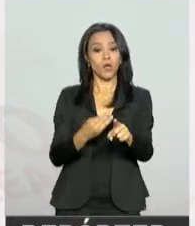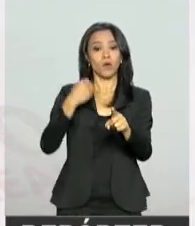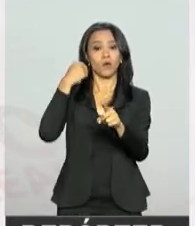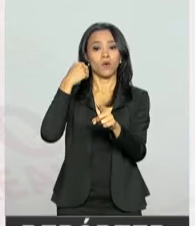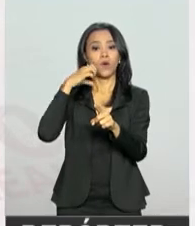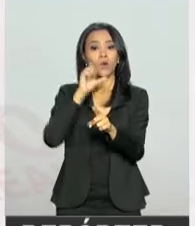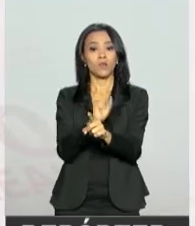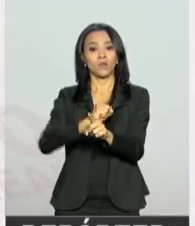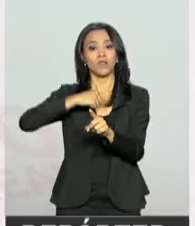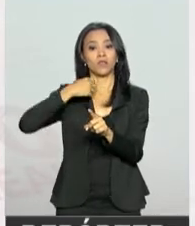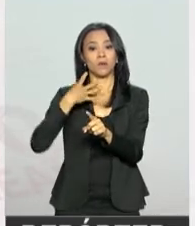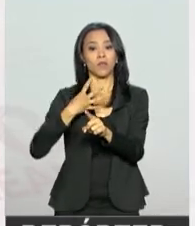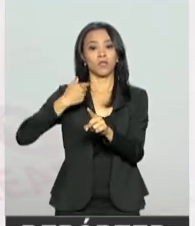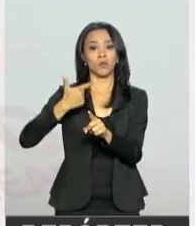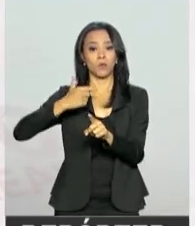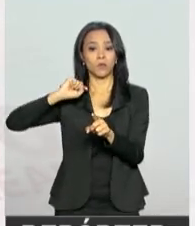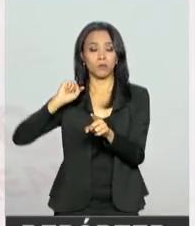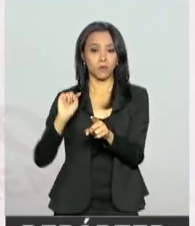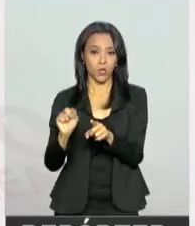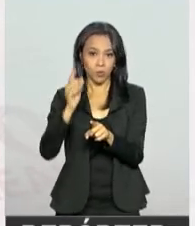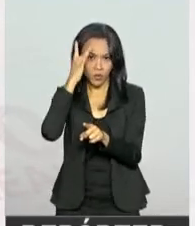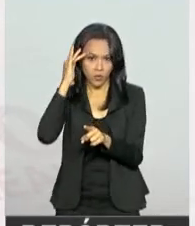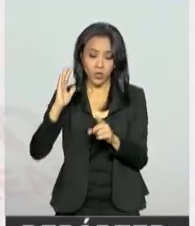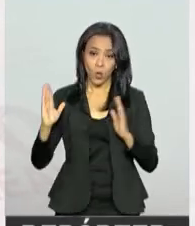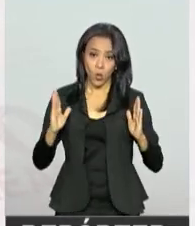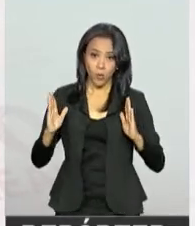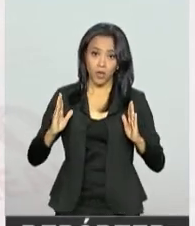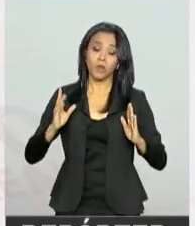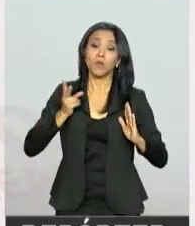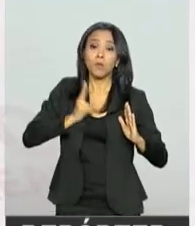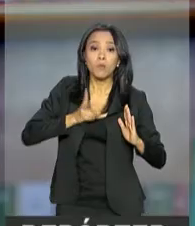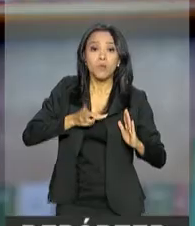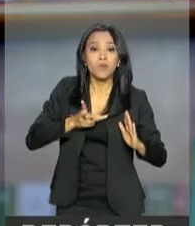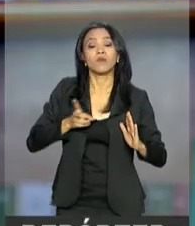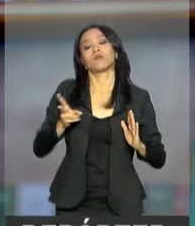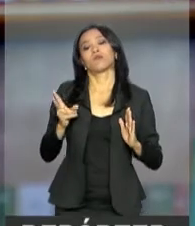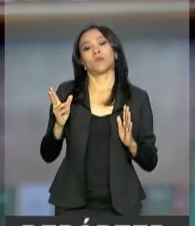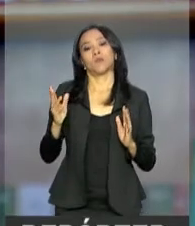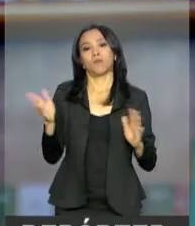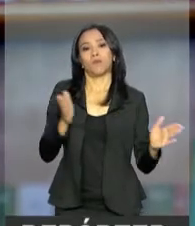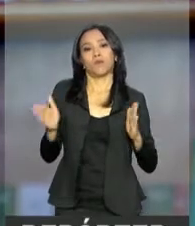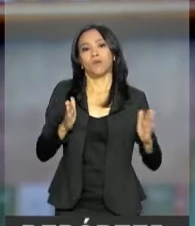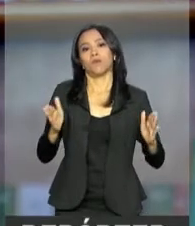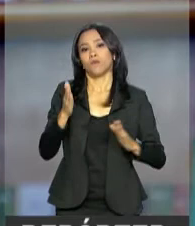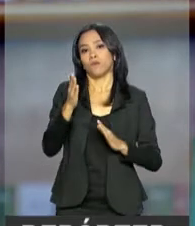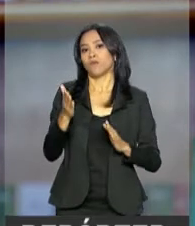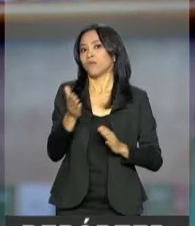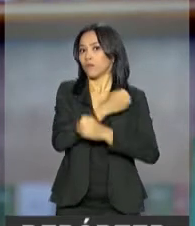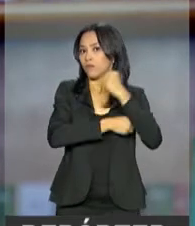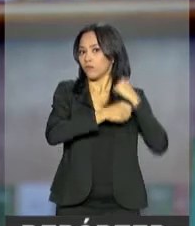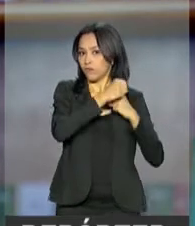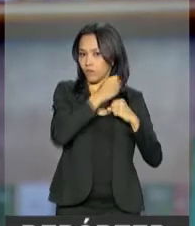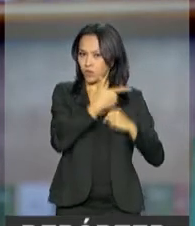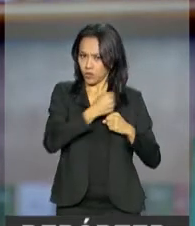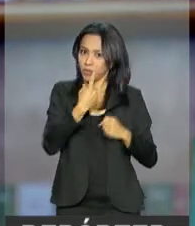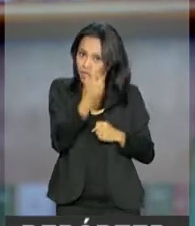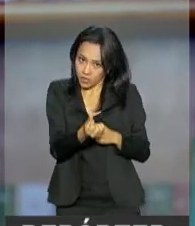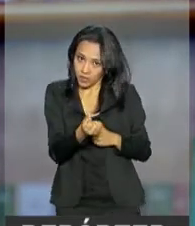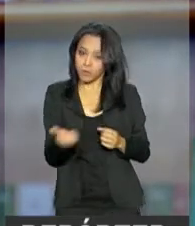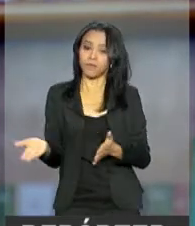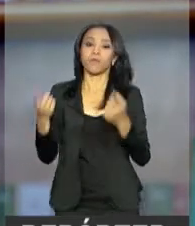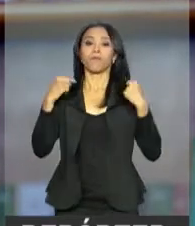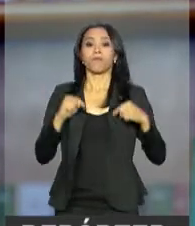1.842.000 pessoas em comparação com o mesmo período de 2016. Desde o ano de 2017, nós já vemos